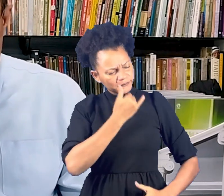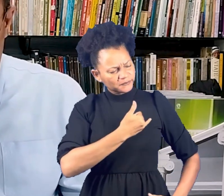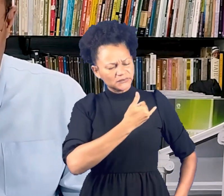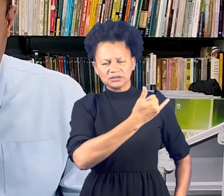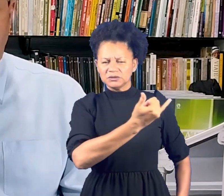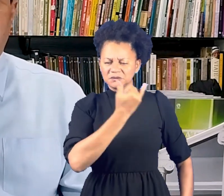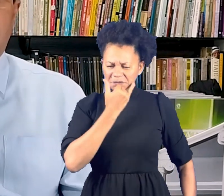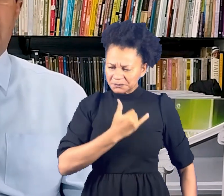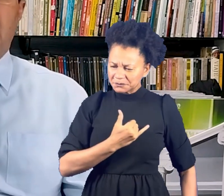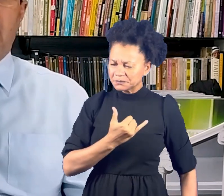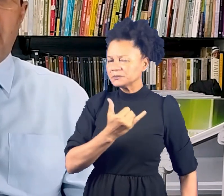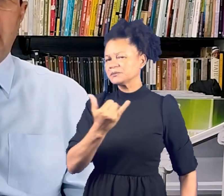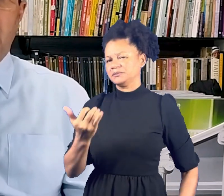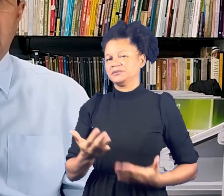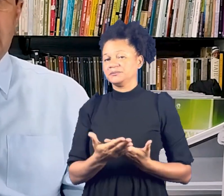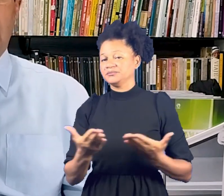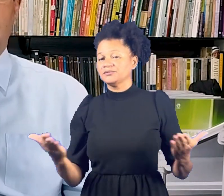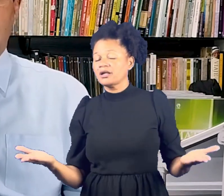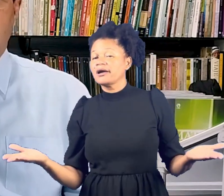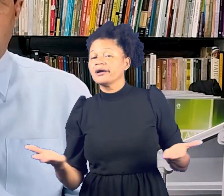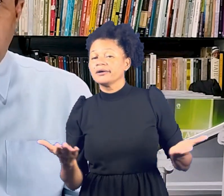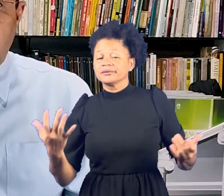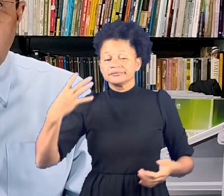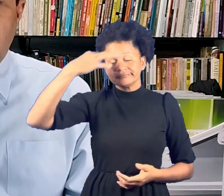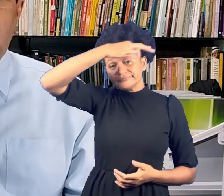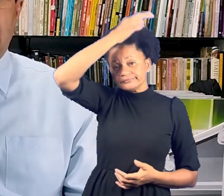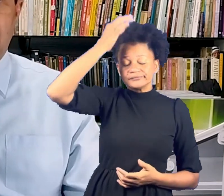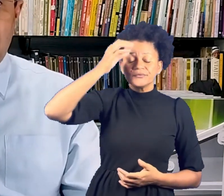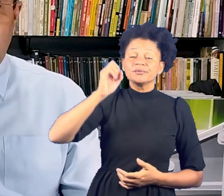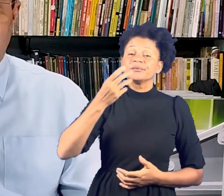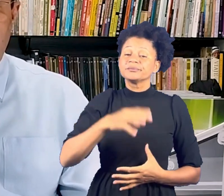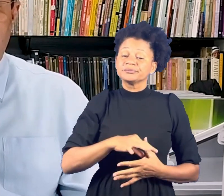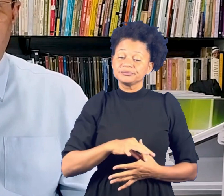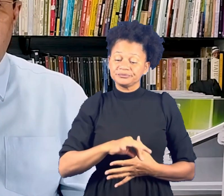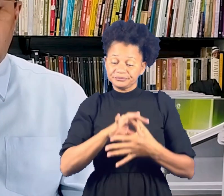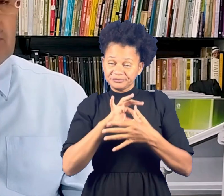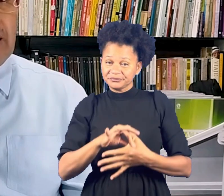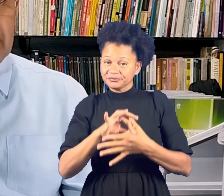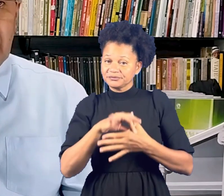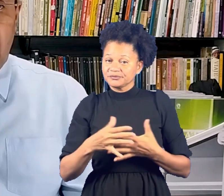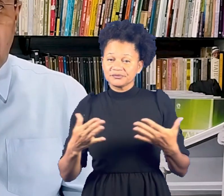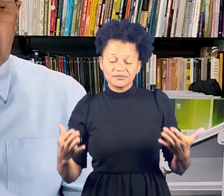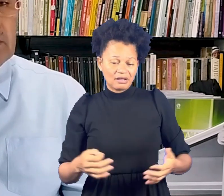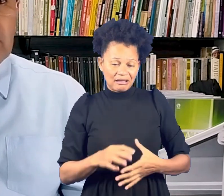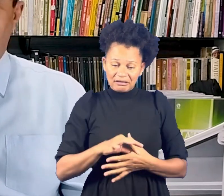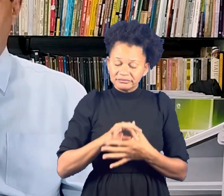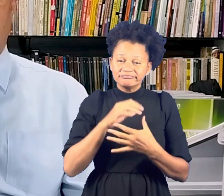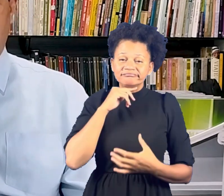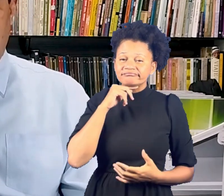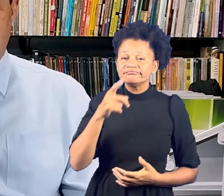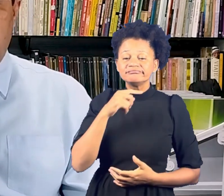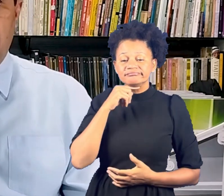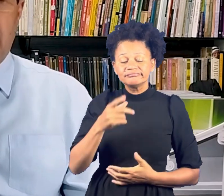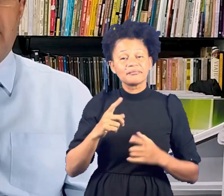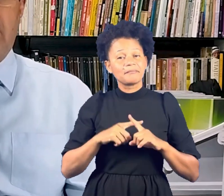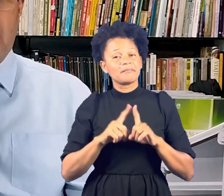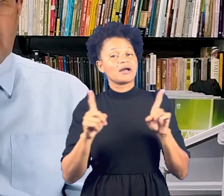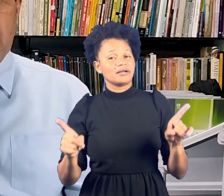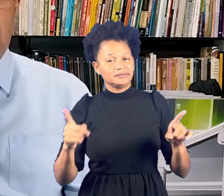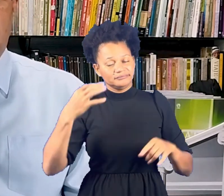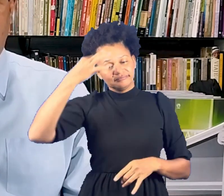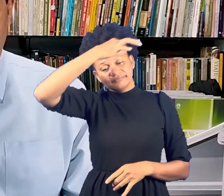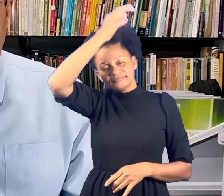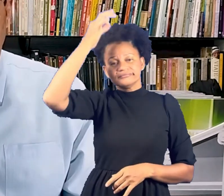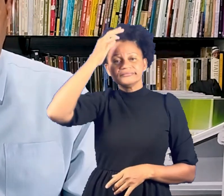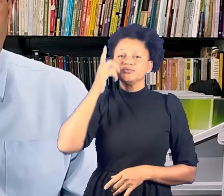ponto de reflexão agora, irmãos, é se a gente é espiritual ou carnal. O carnal não consegue, mas